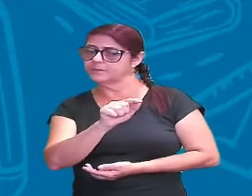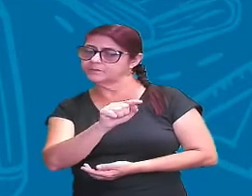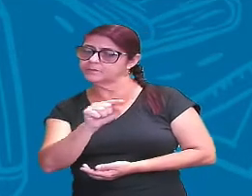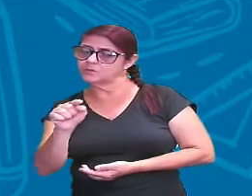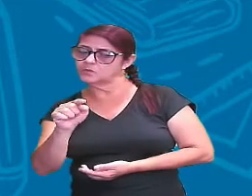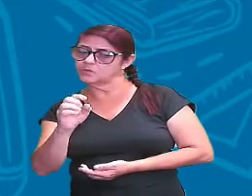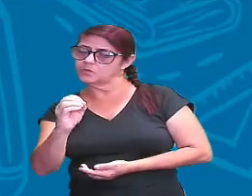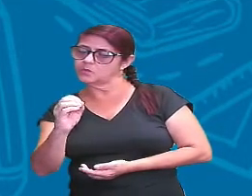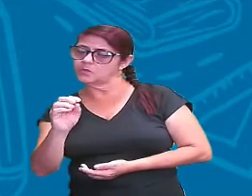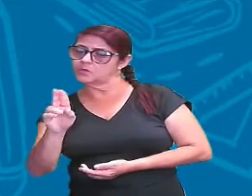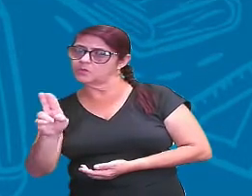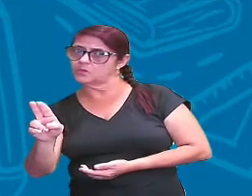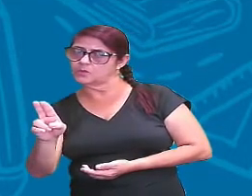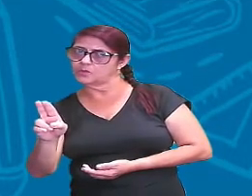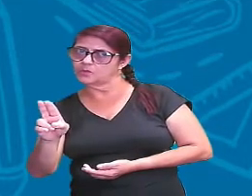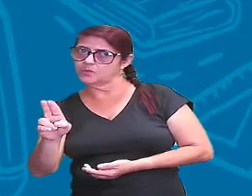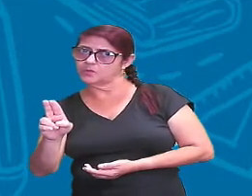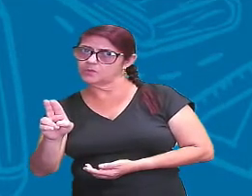ou,